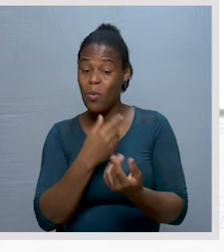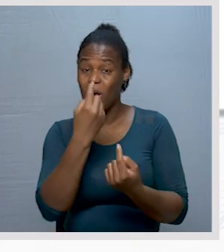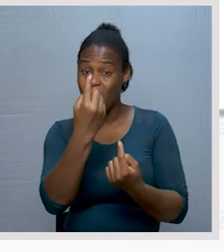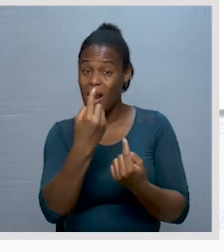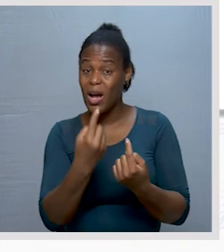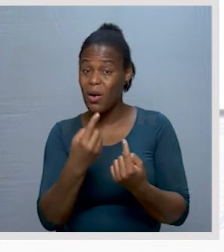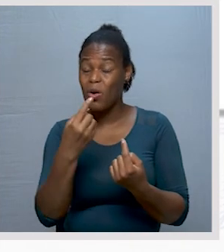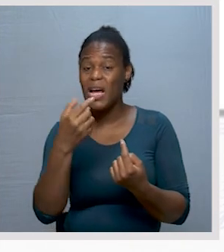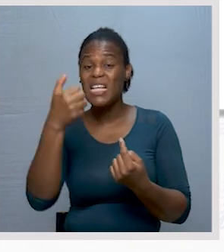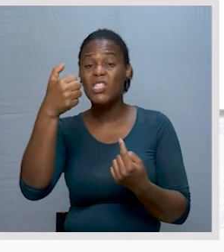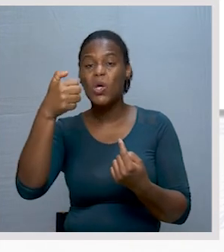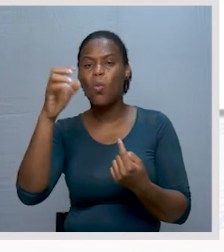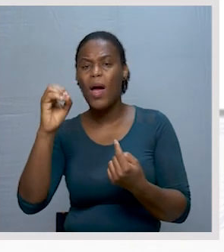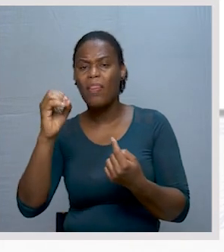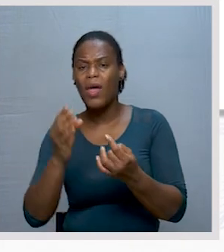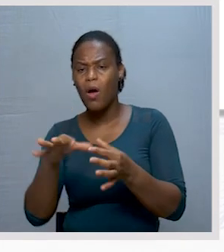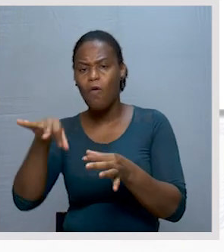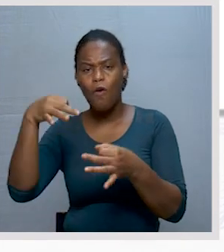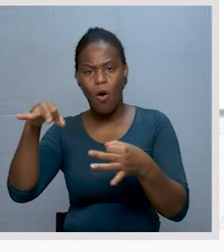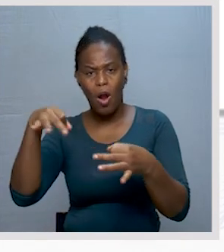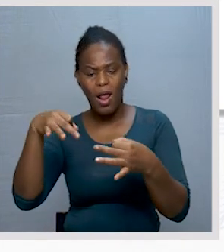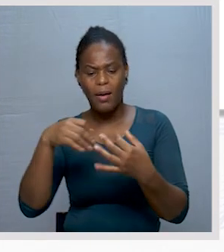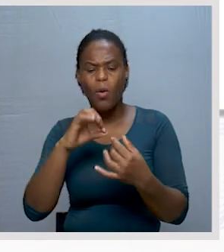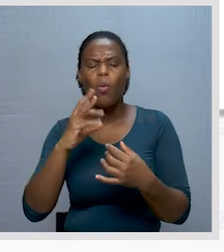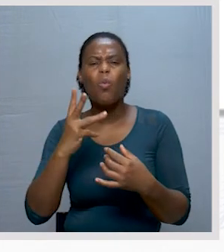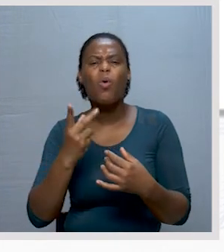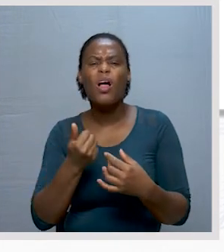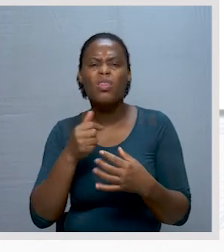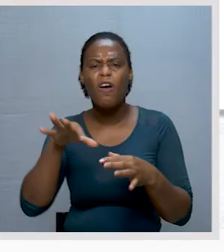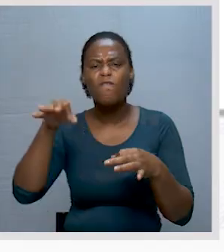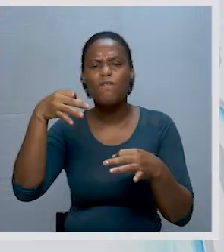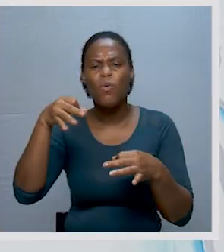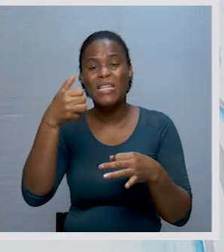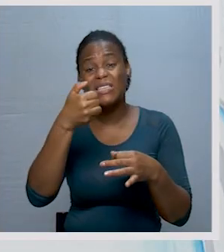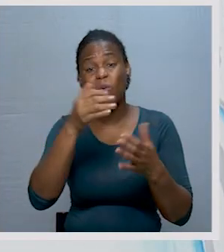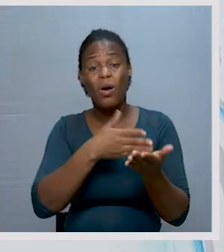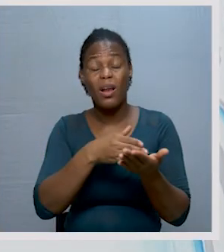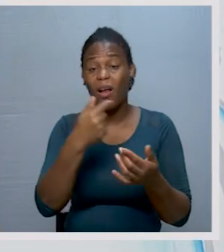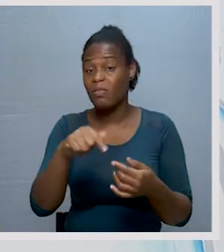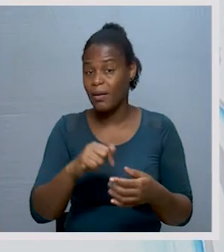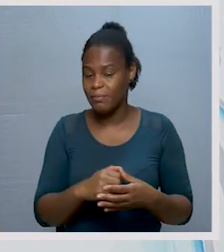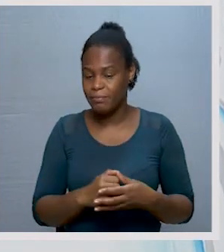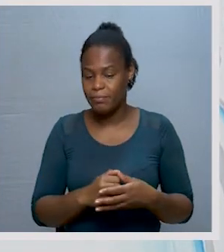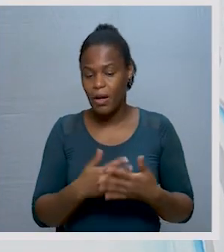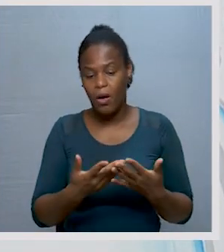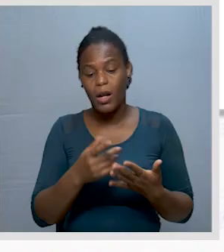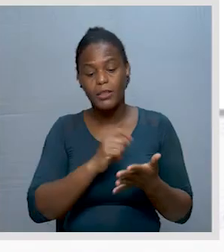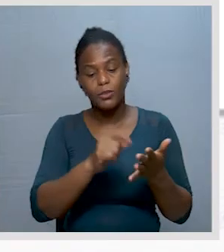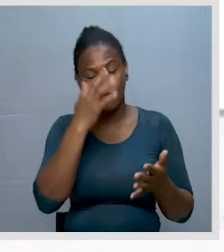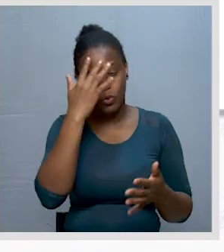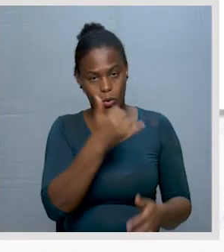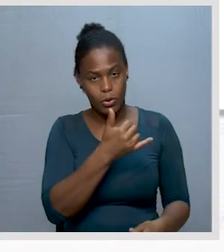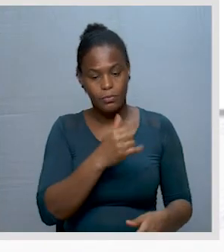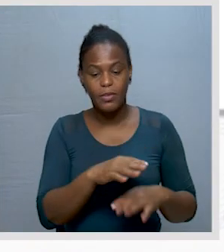pergunta, quantas folhas têm os 5 cadernos? No 2,